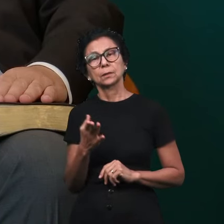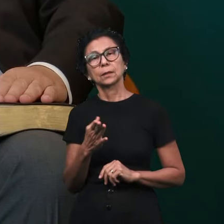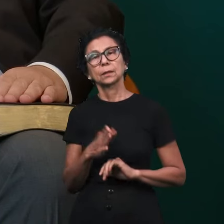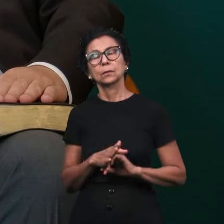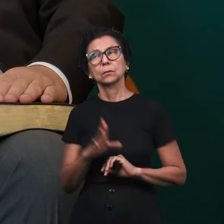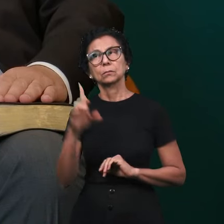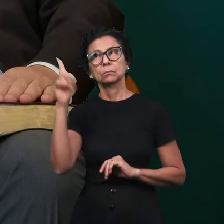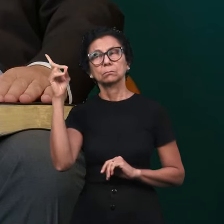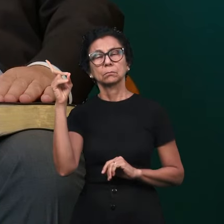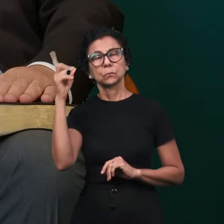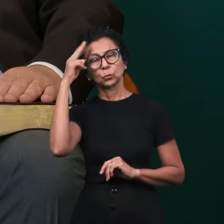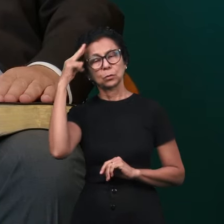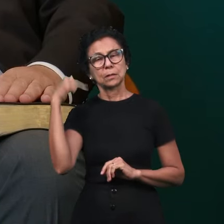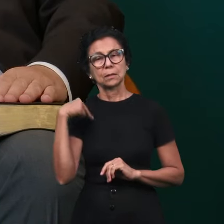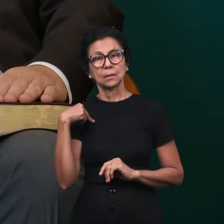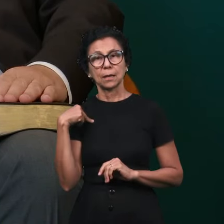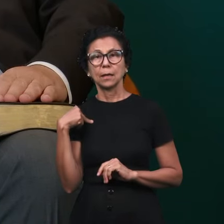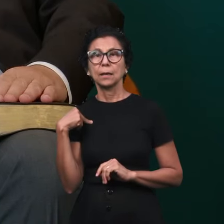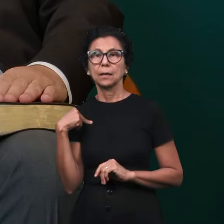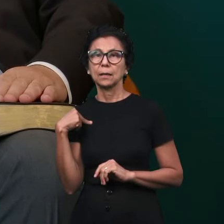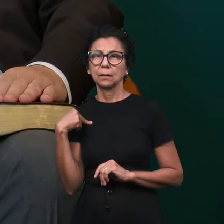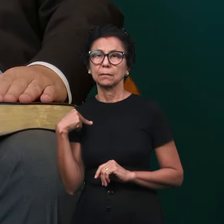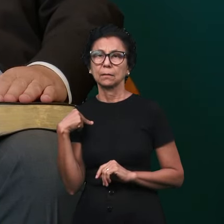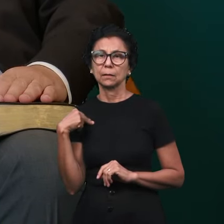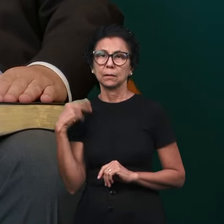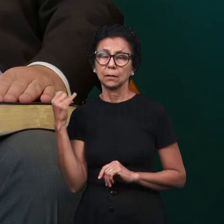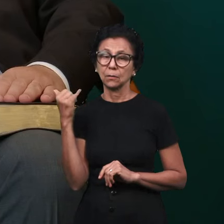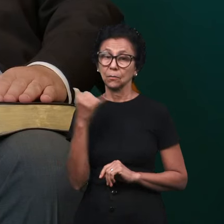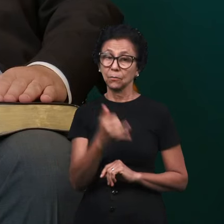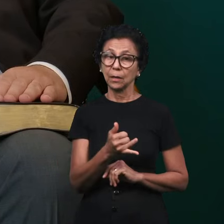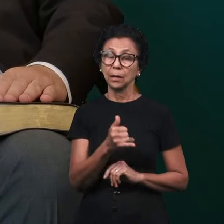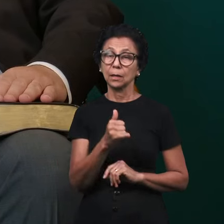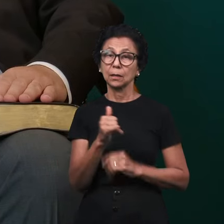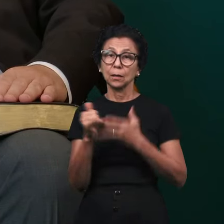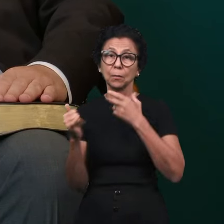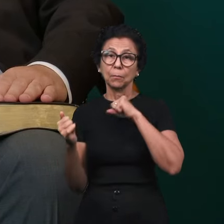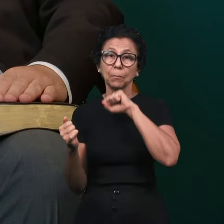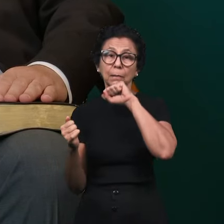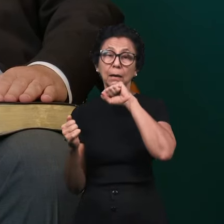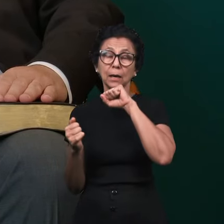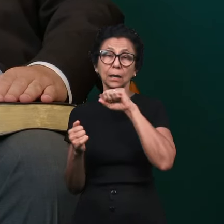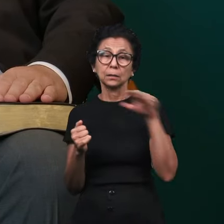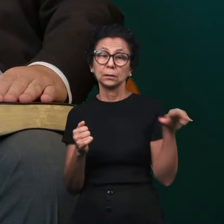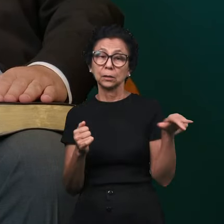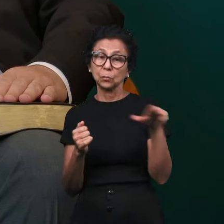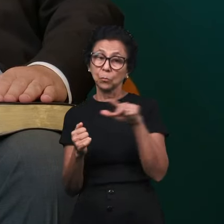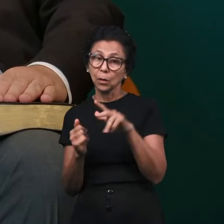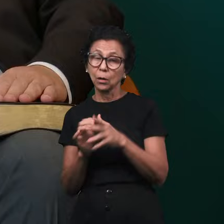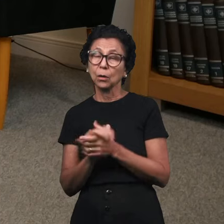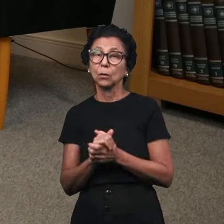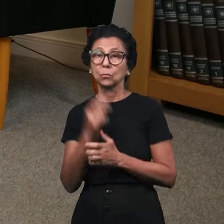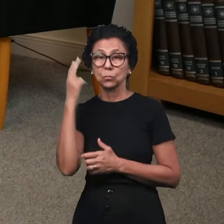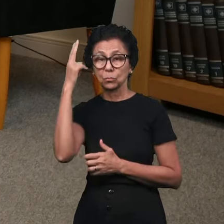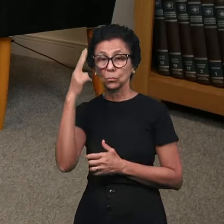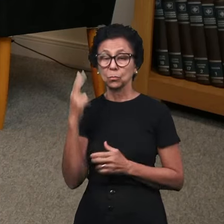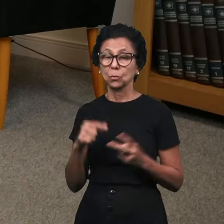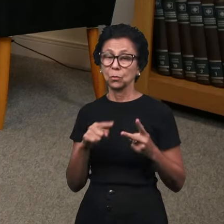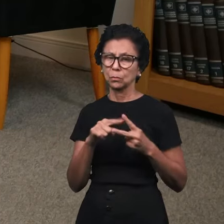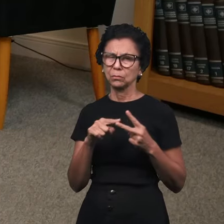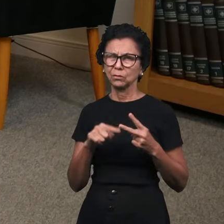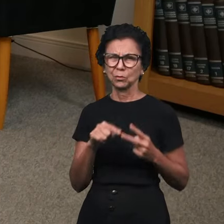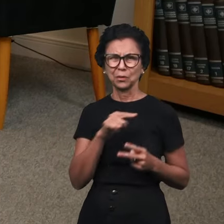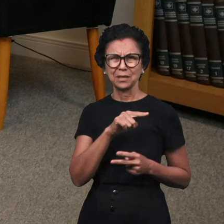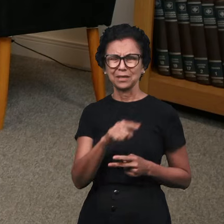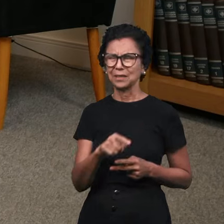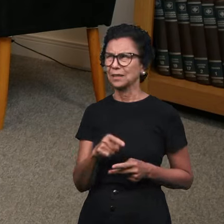ele conta aos seus irmãos e ao seu pai, né, o sonho dos feixes, né, que ele era um feixe, os feixes se dobravam. Naquele momento, eles